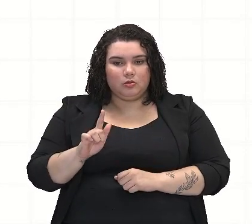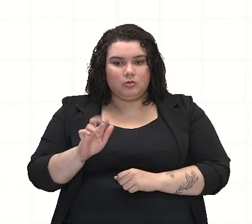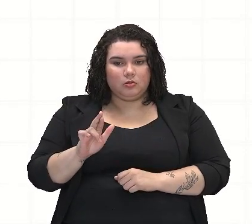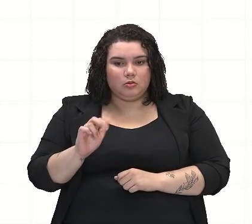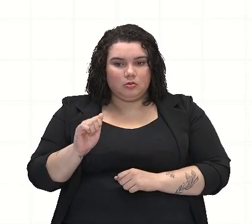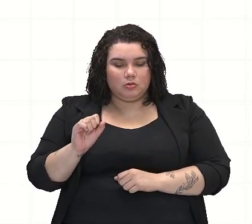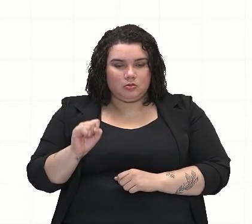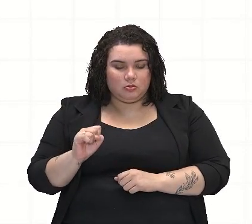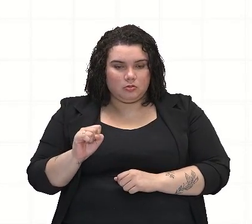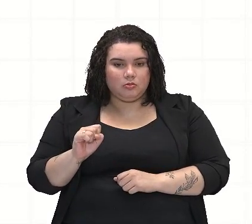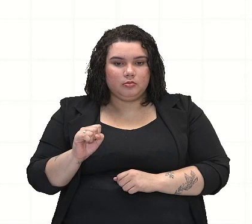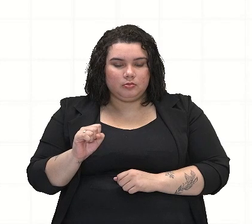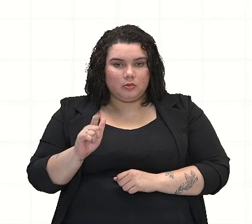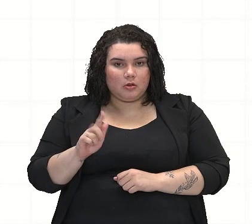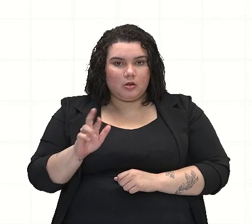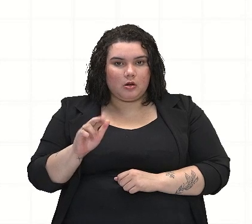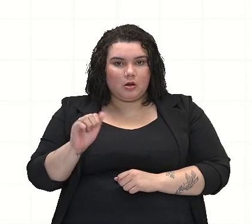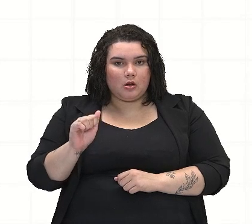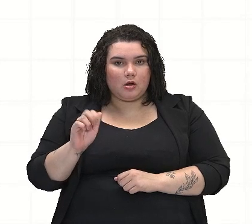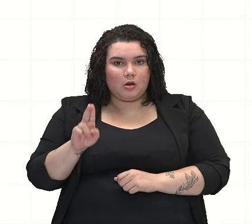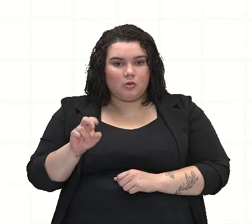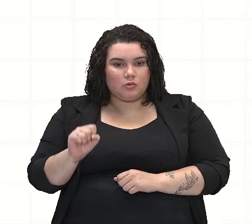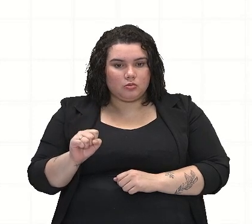graus aqui com o segmento.